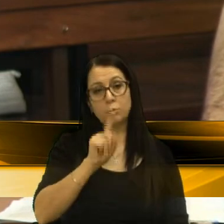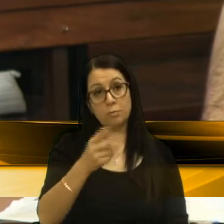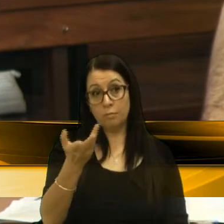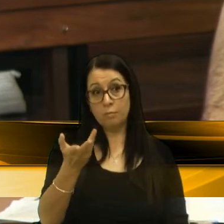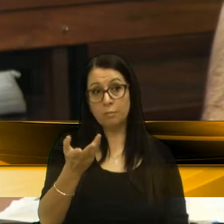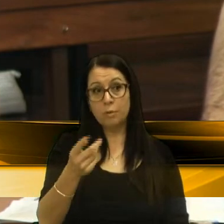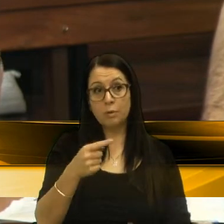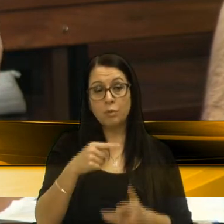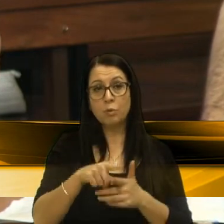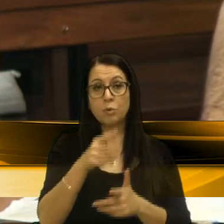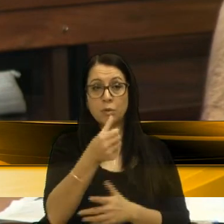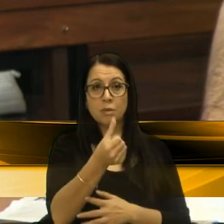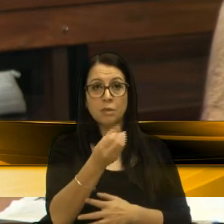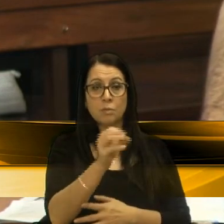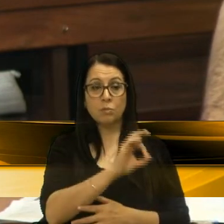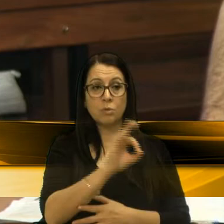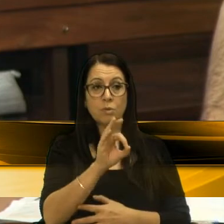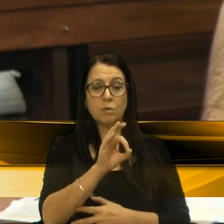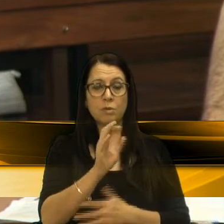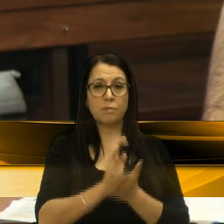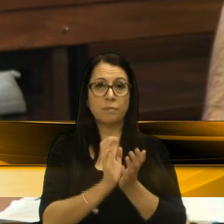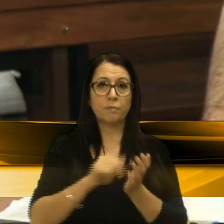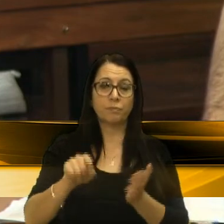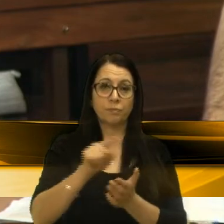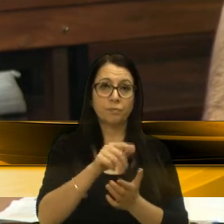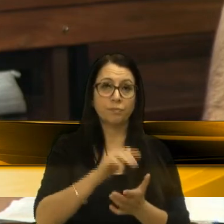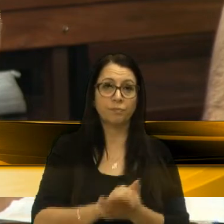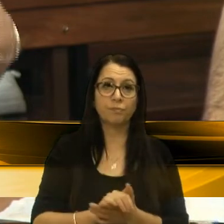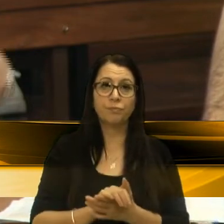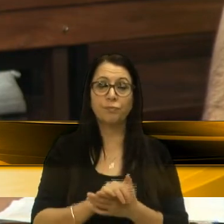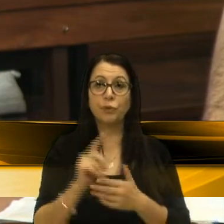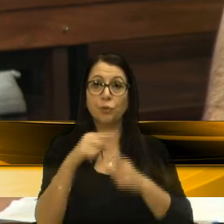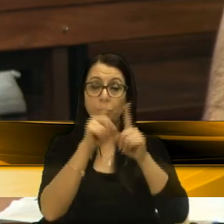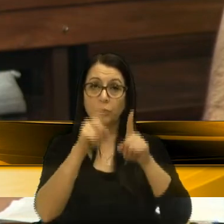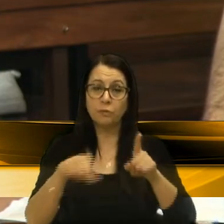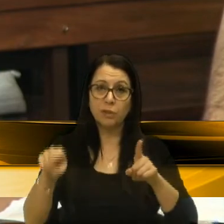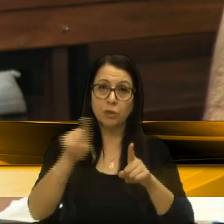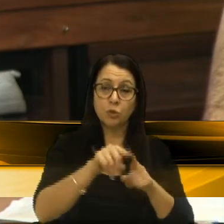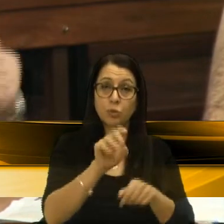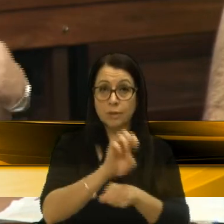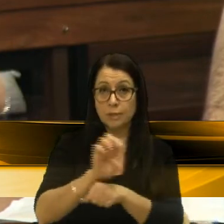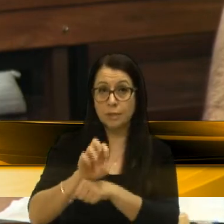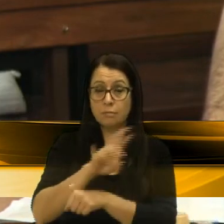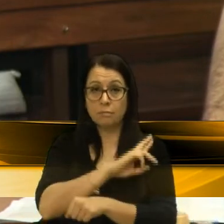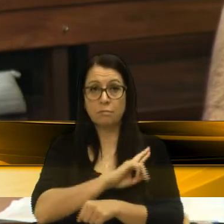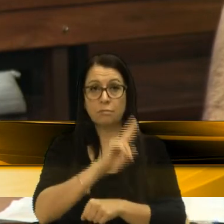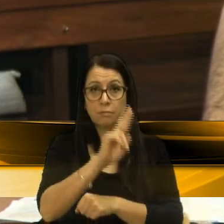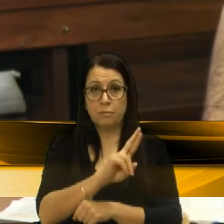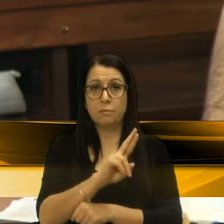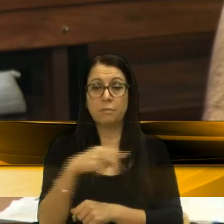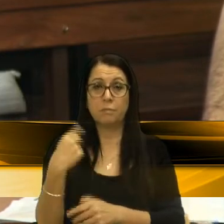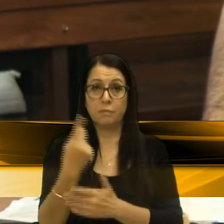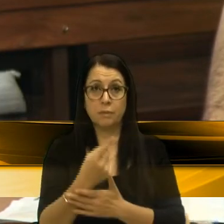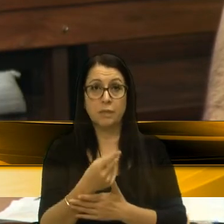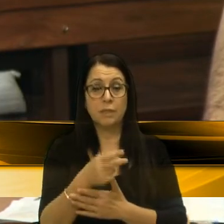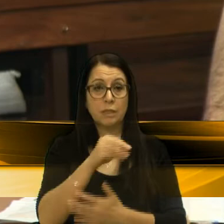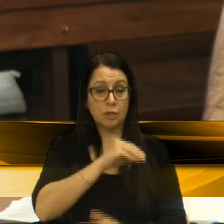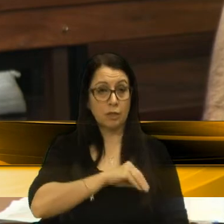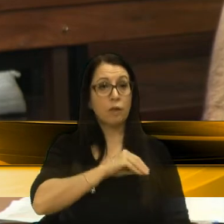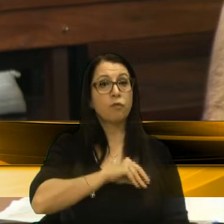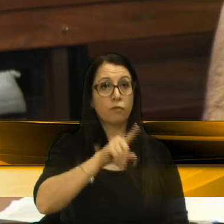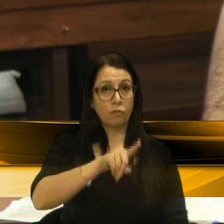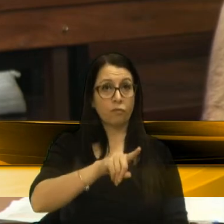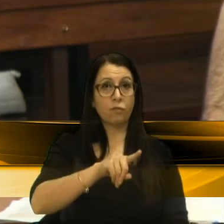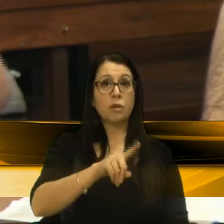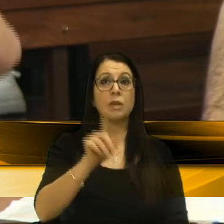tu pega 60% da categoria de todos os servidores do Estado, representa 20% da folha,